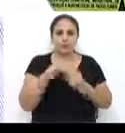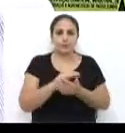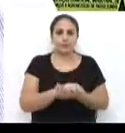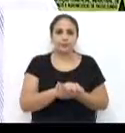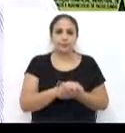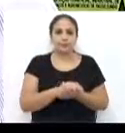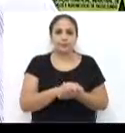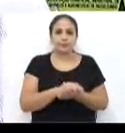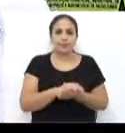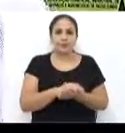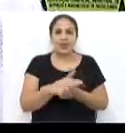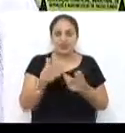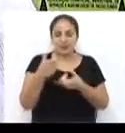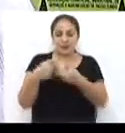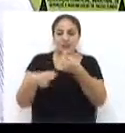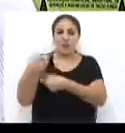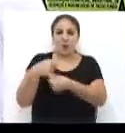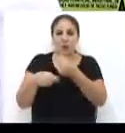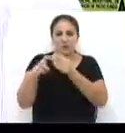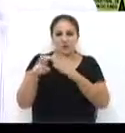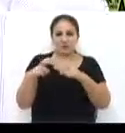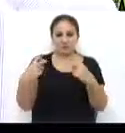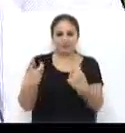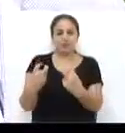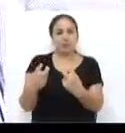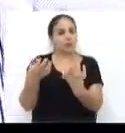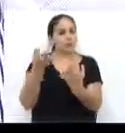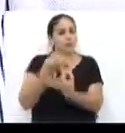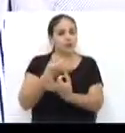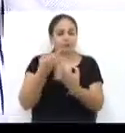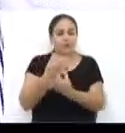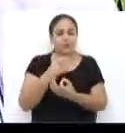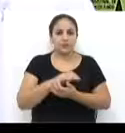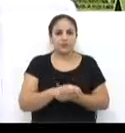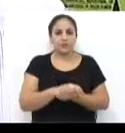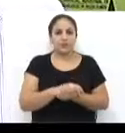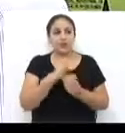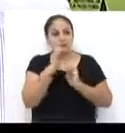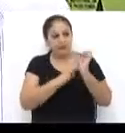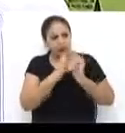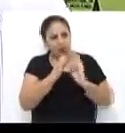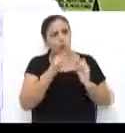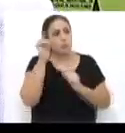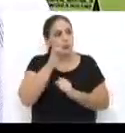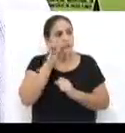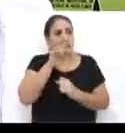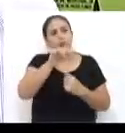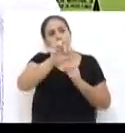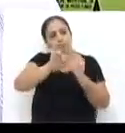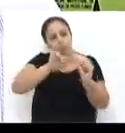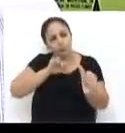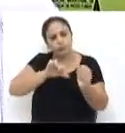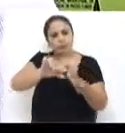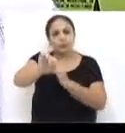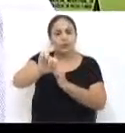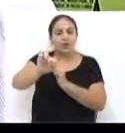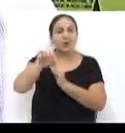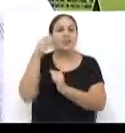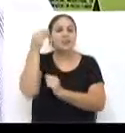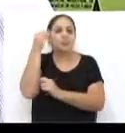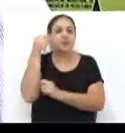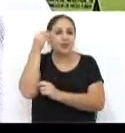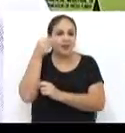produtos, a rodada de negócios foi espetacular, porque permitiu que os empresários pudessem trocar os seus produtos, as suas